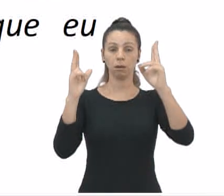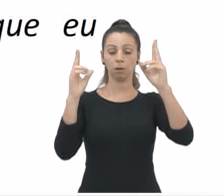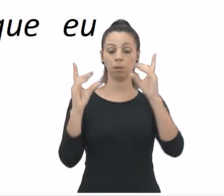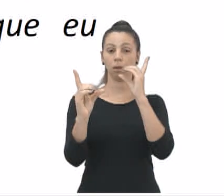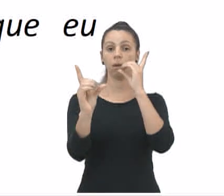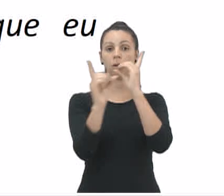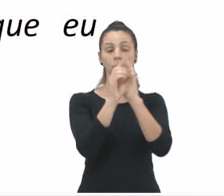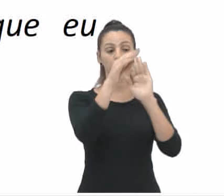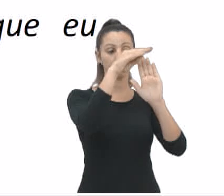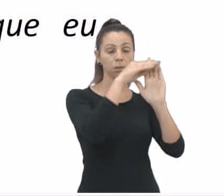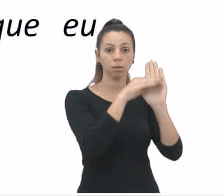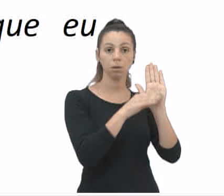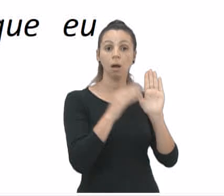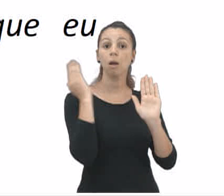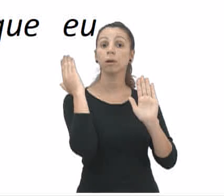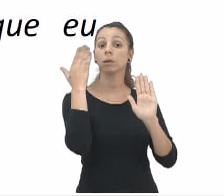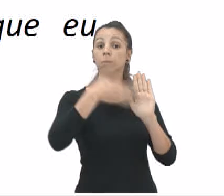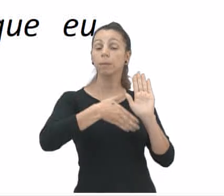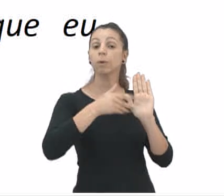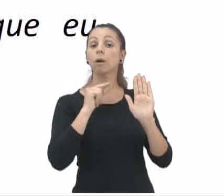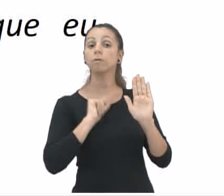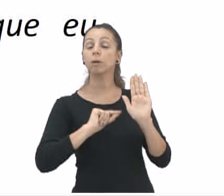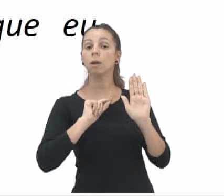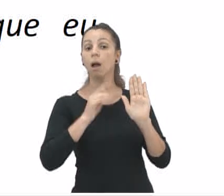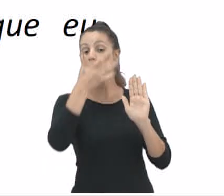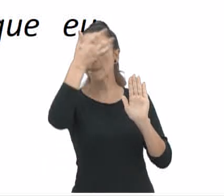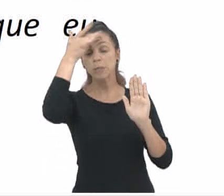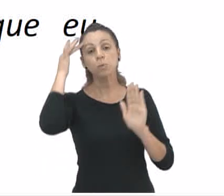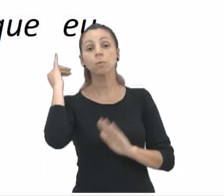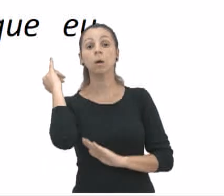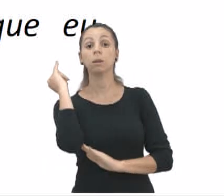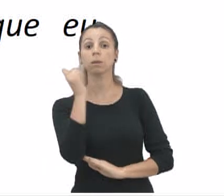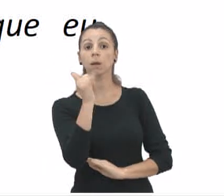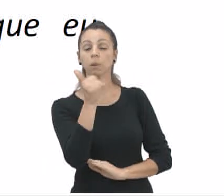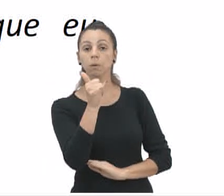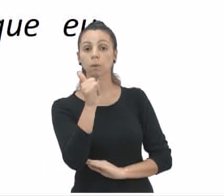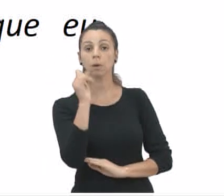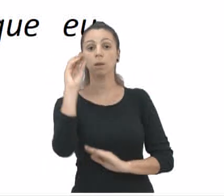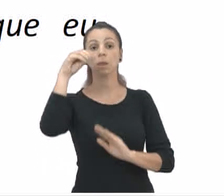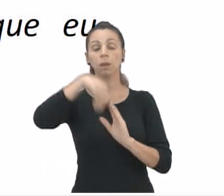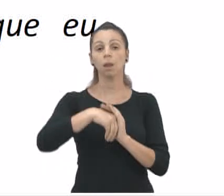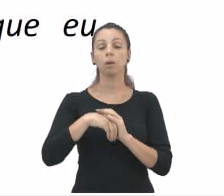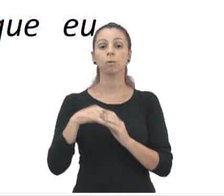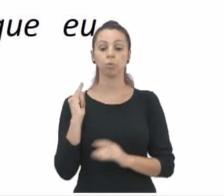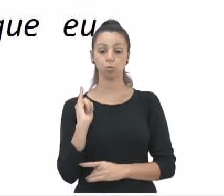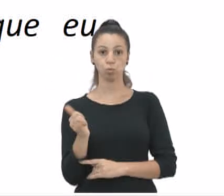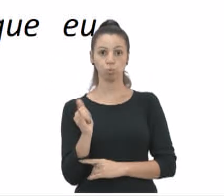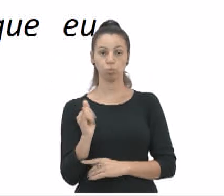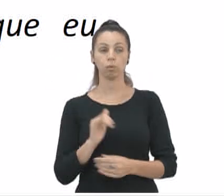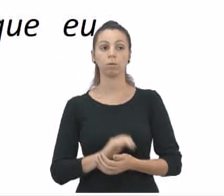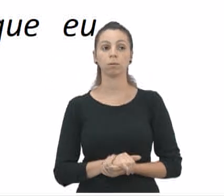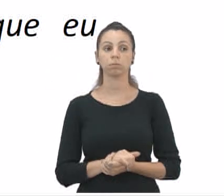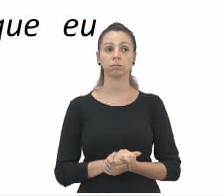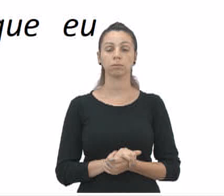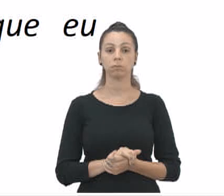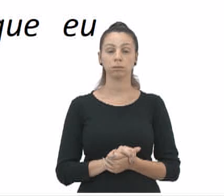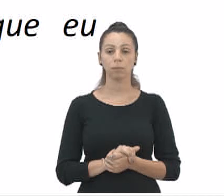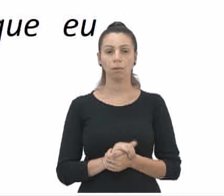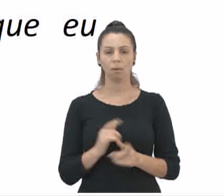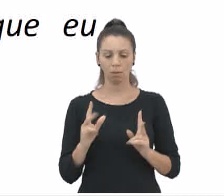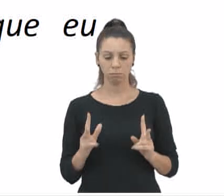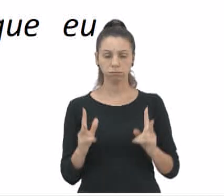encontre elementos que comprovem quem é o narrador desse conto, certo? Veja só, aqui eu coloquei só